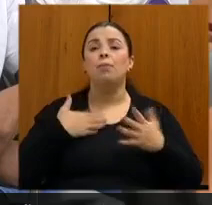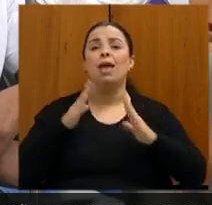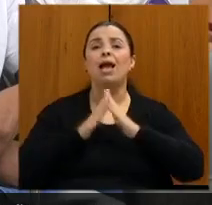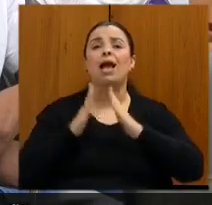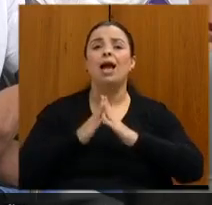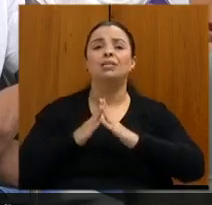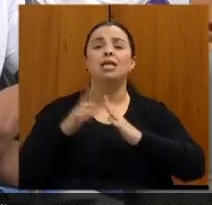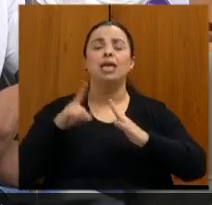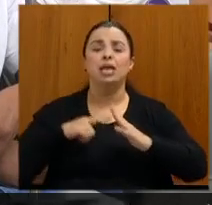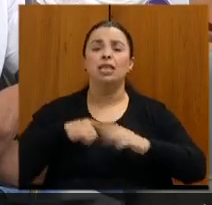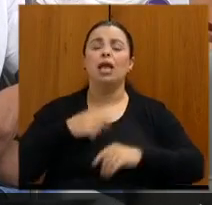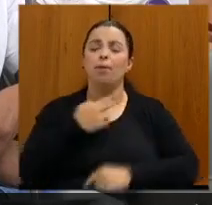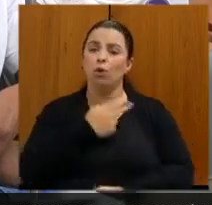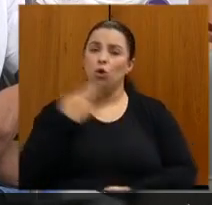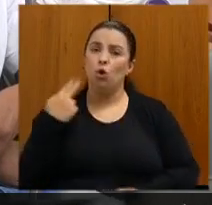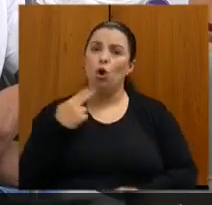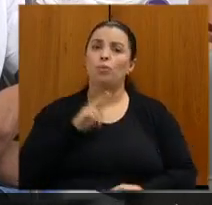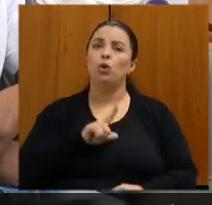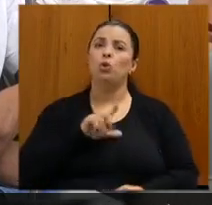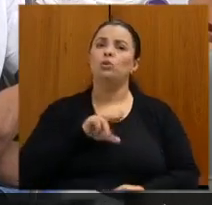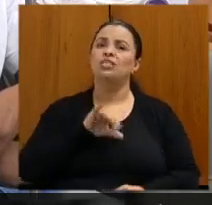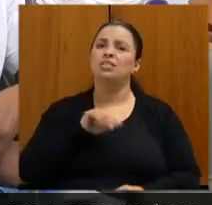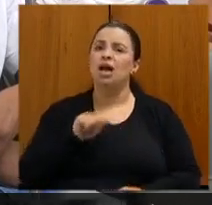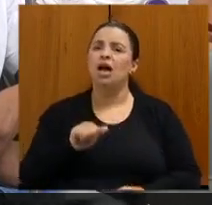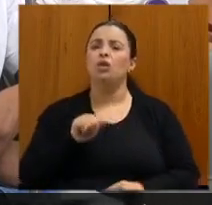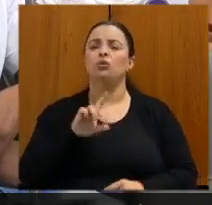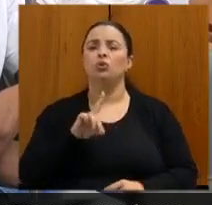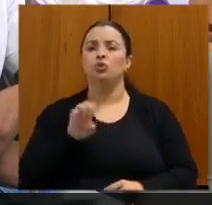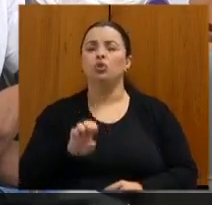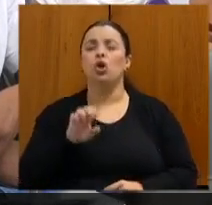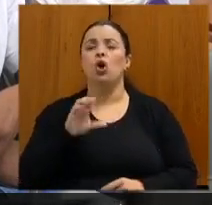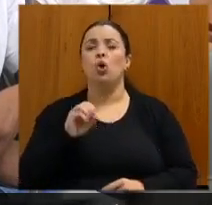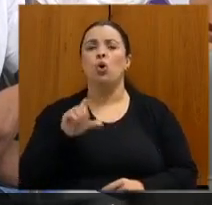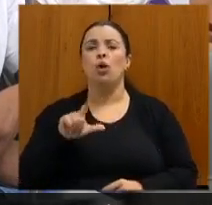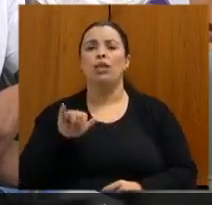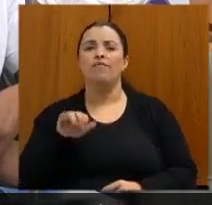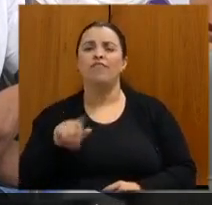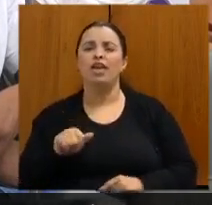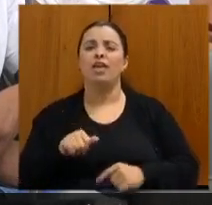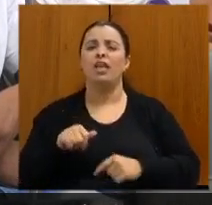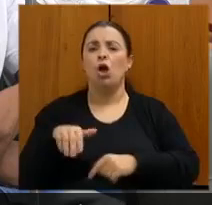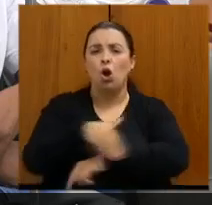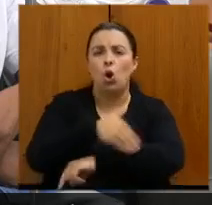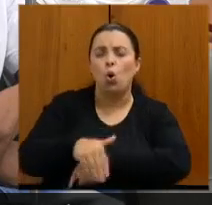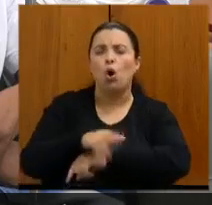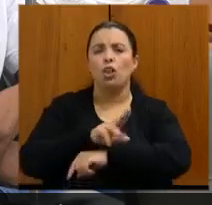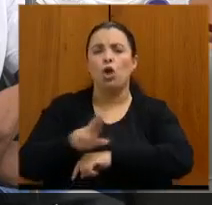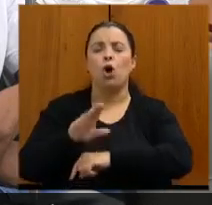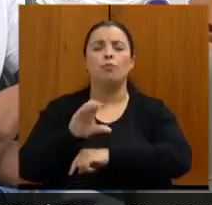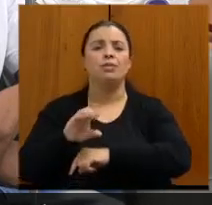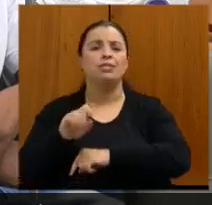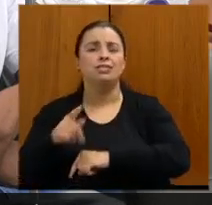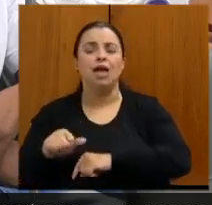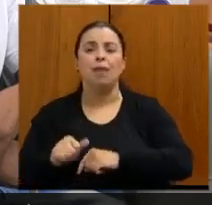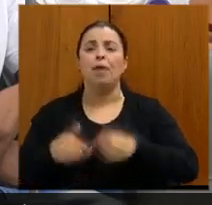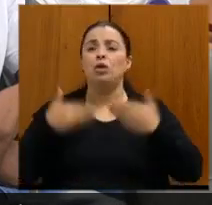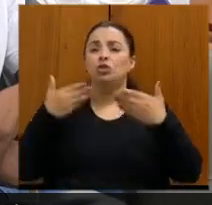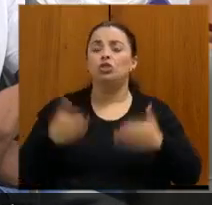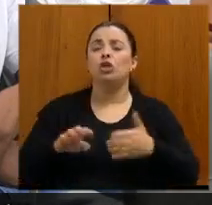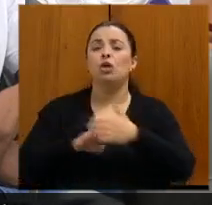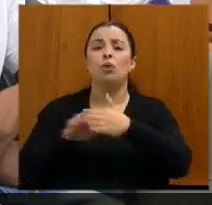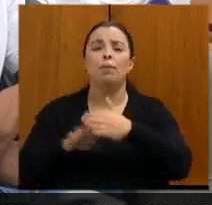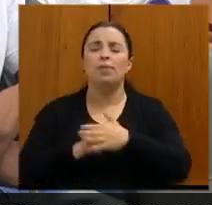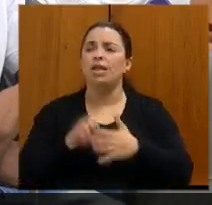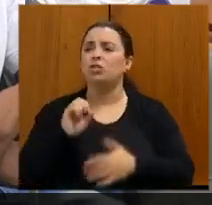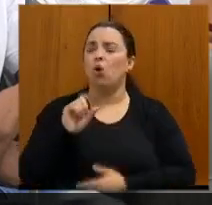Oliveira Rua tá hospital para quando eu chegar na empresa ou eu vou fazer qualquer cartão de crédito e eu